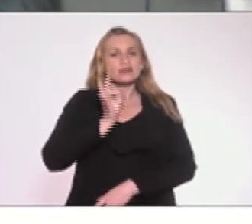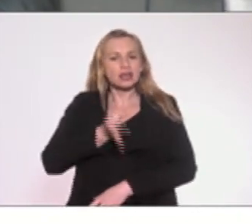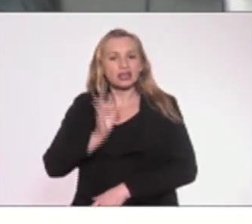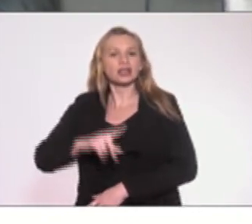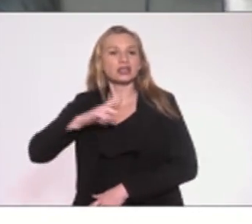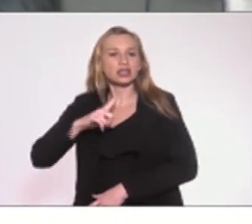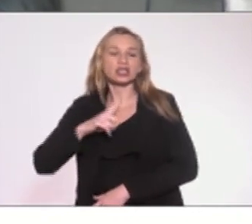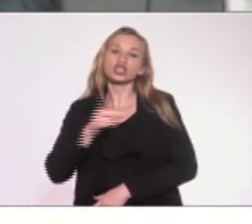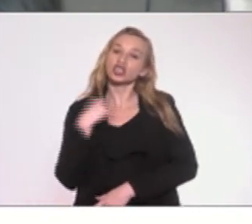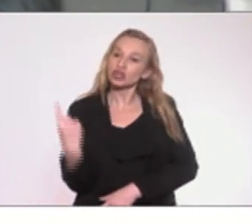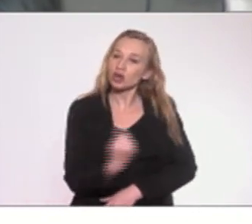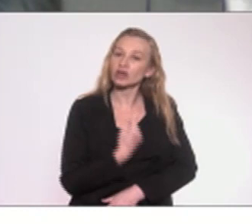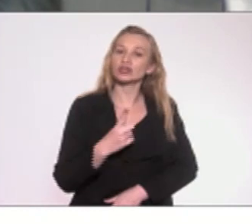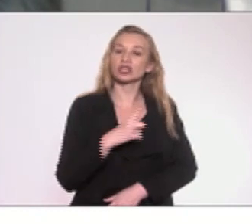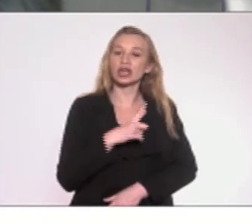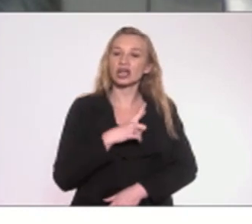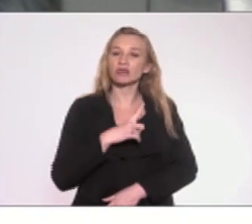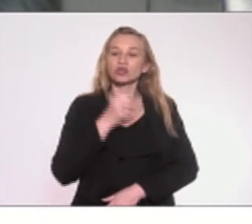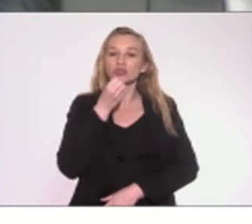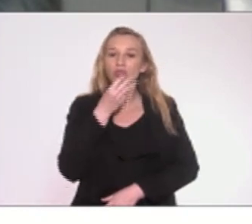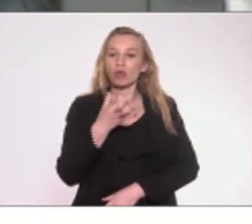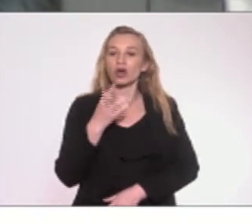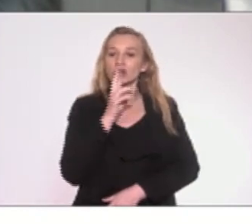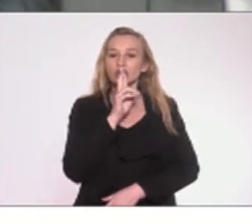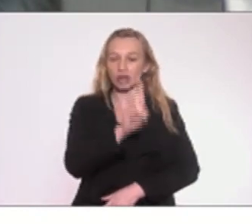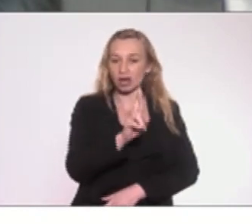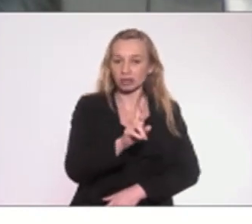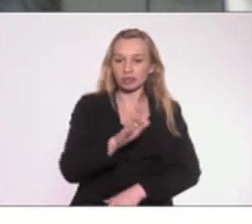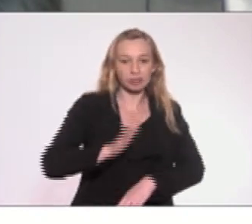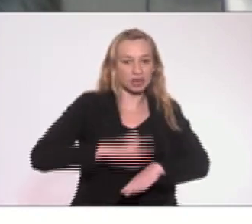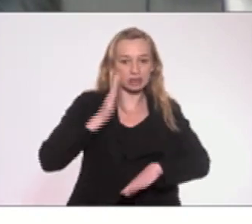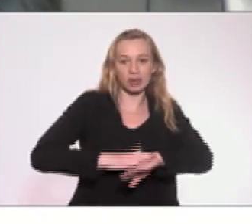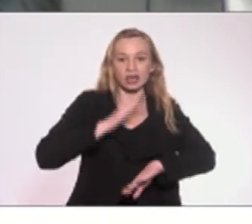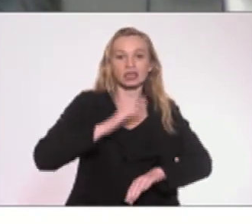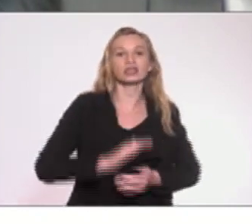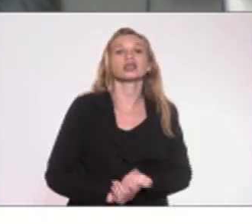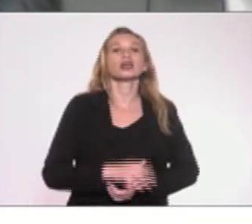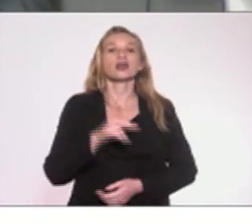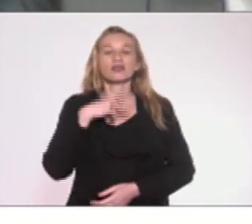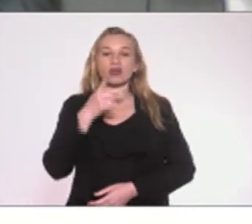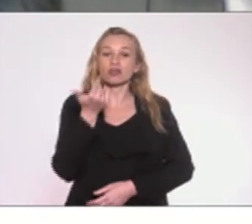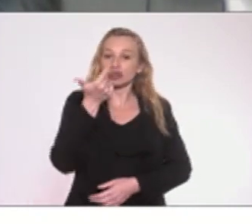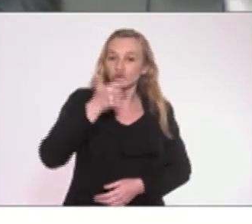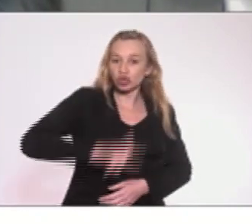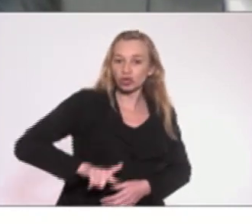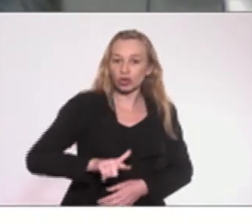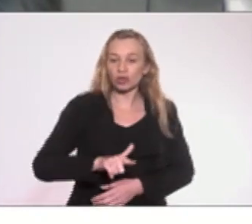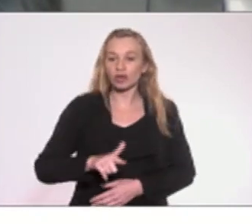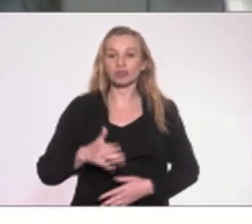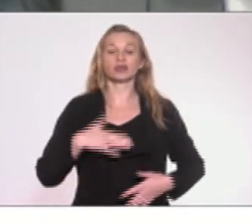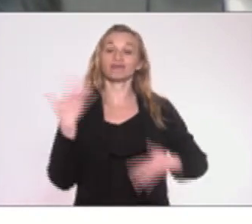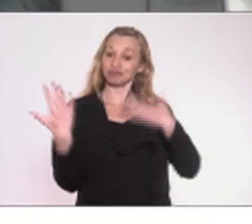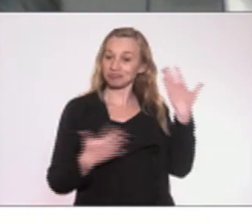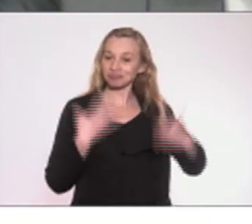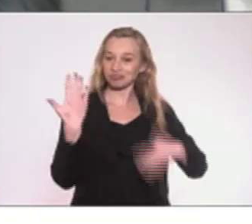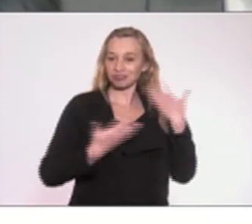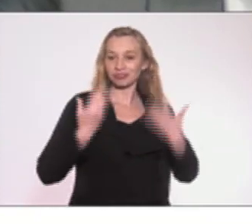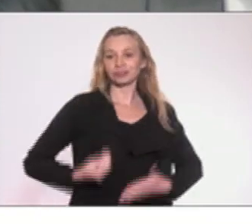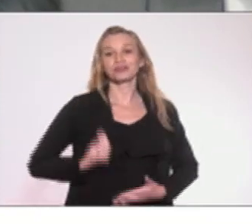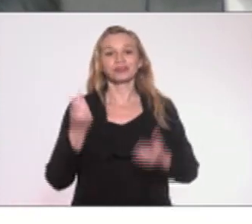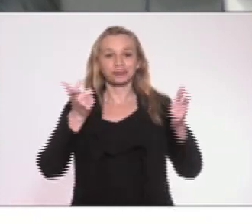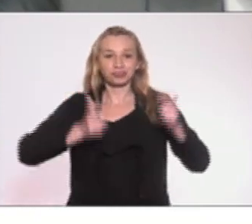que vamos colher excelentes frutos cada vez mais. Registro mais uma vez a minha satisfação de estar aqui